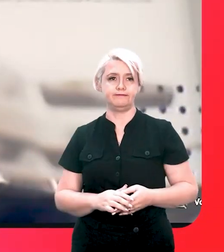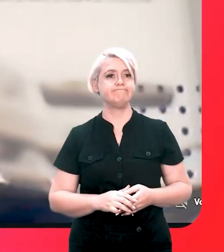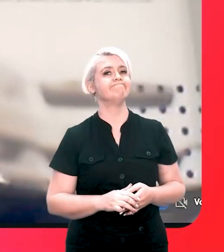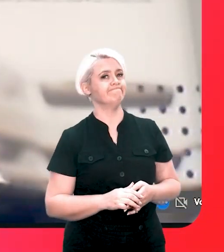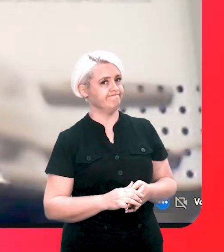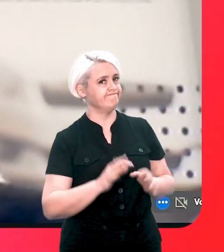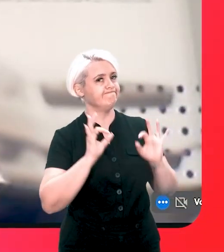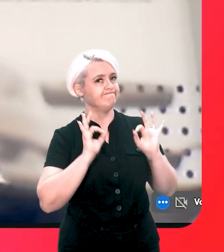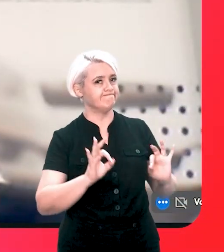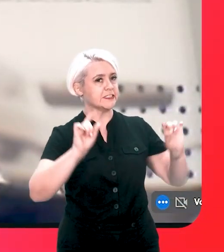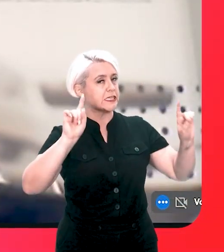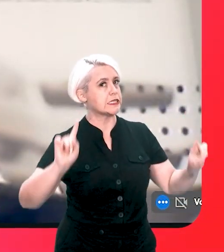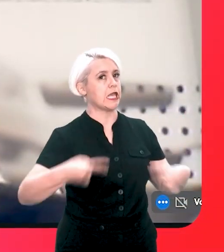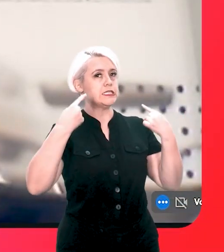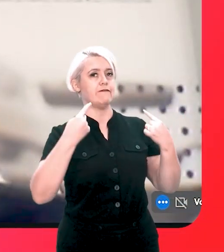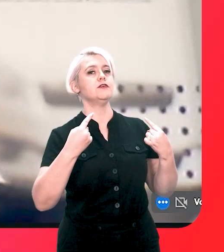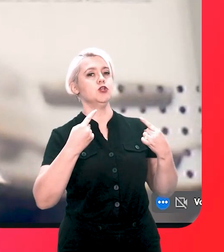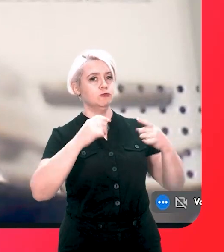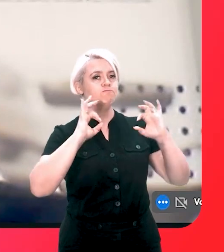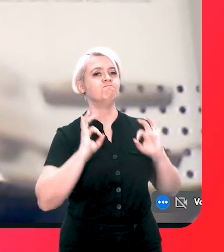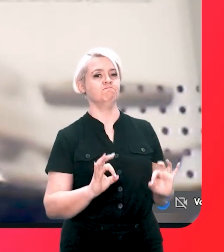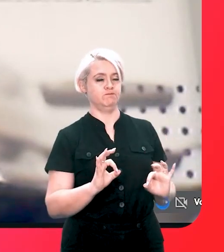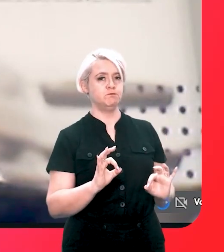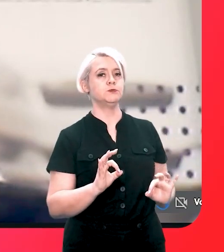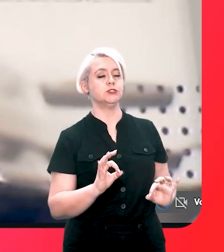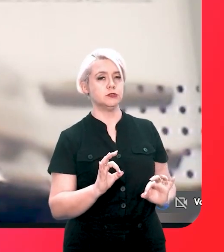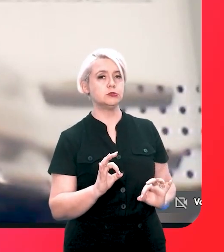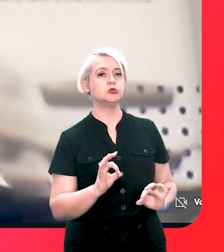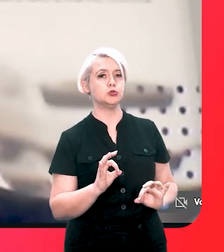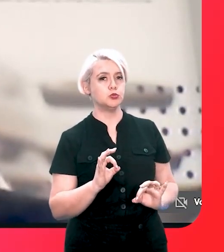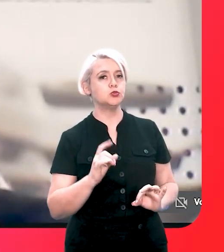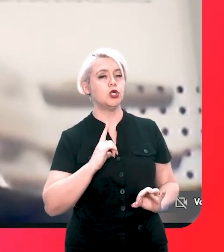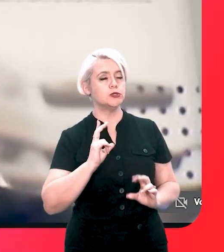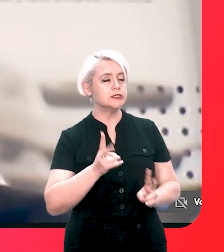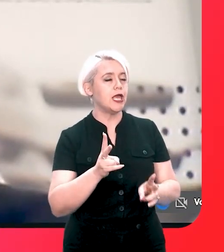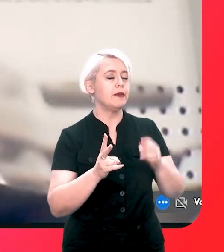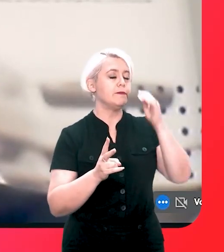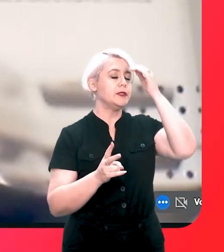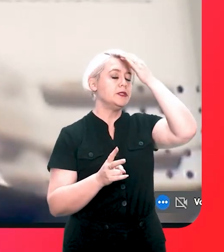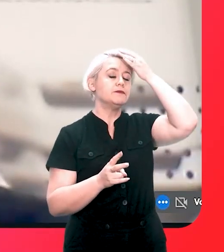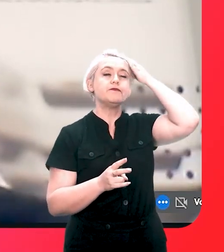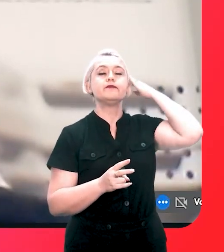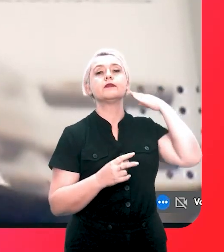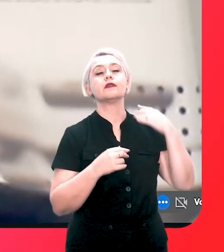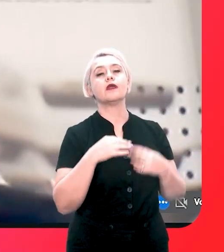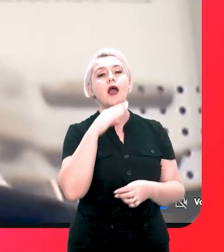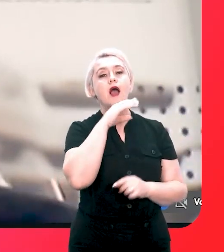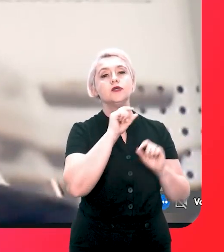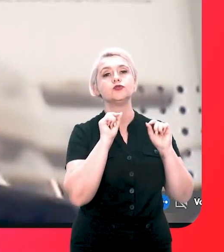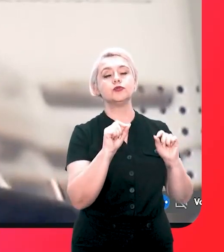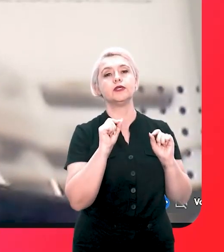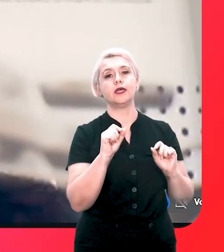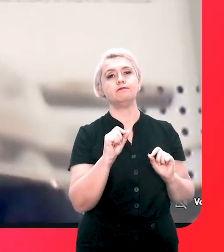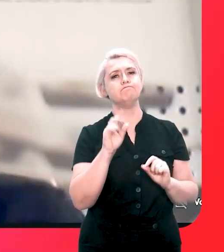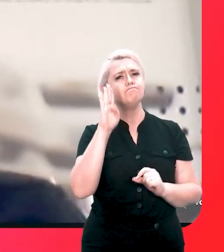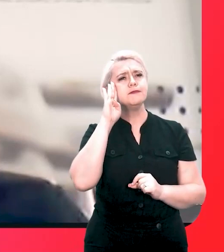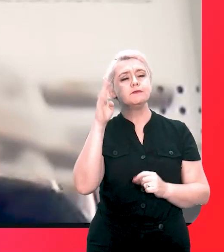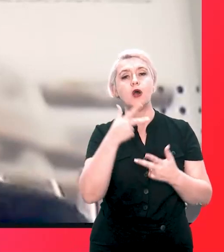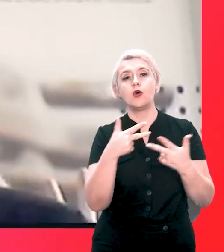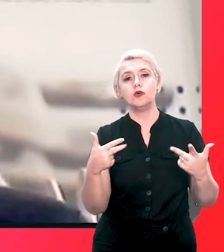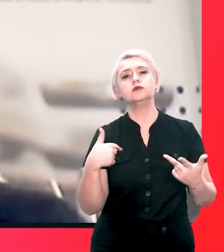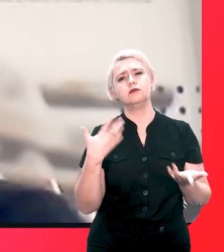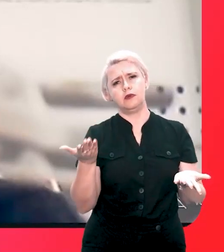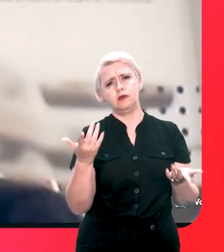muito grande, né? Sem dúvida alguma. Eu sempre considero que o pilar de tudo, claro, além